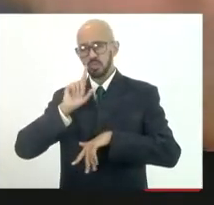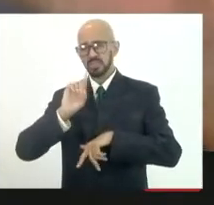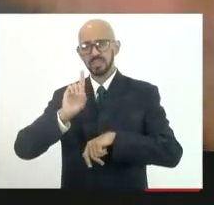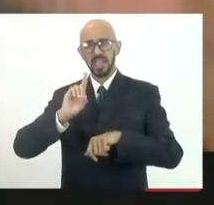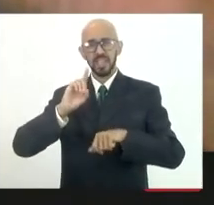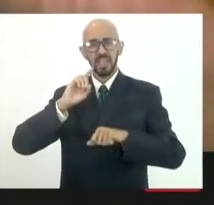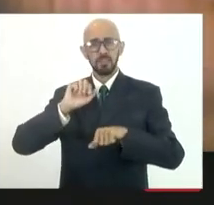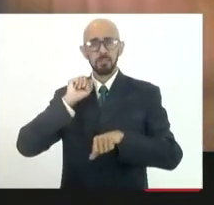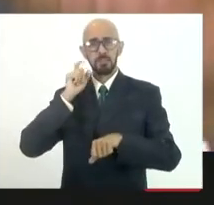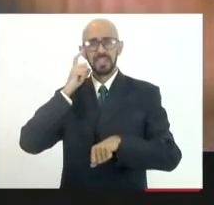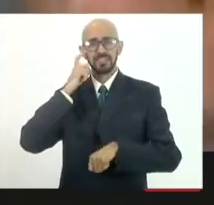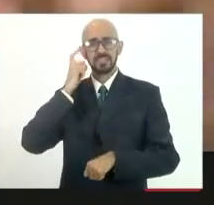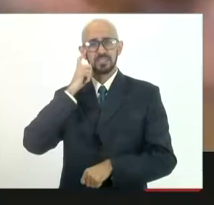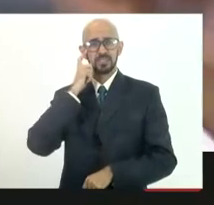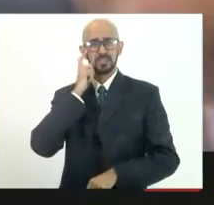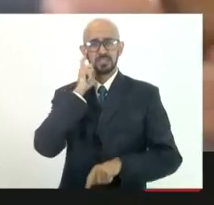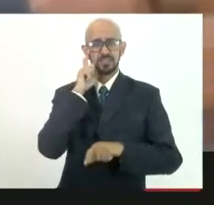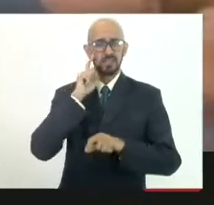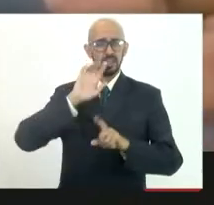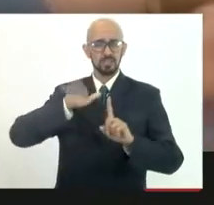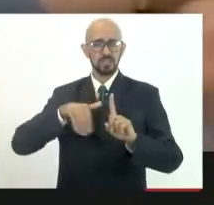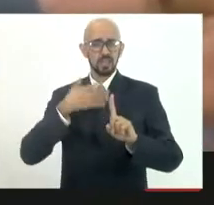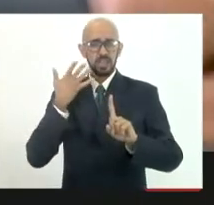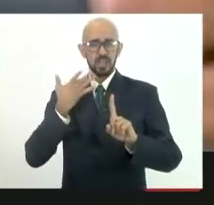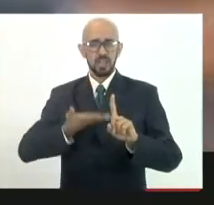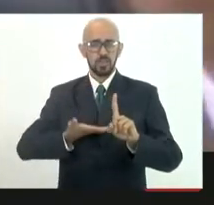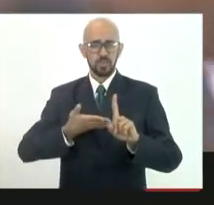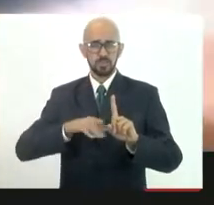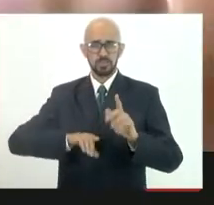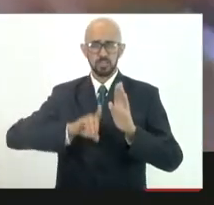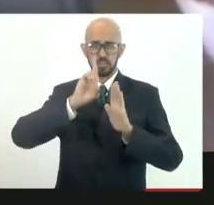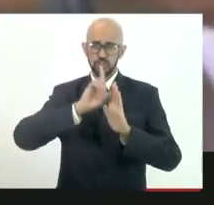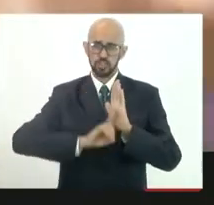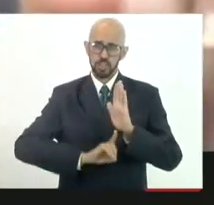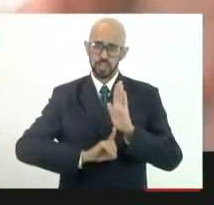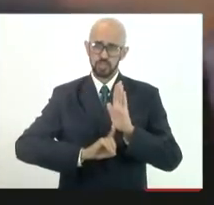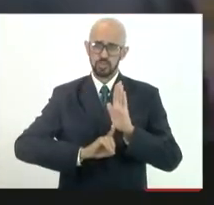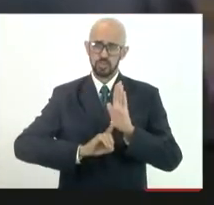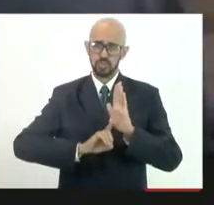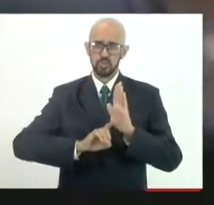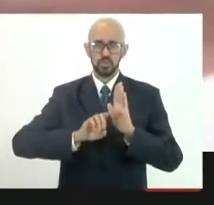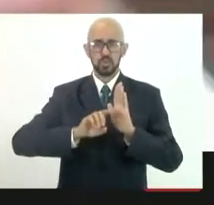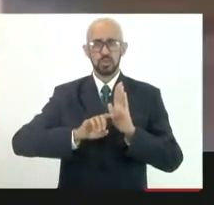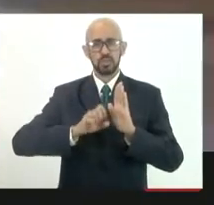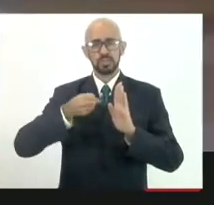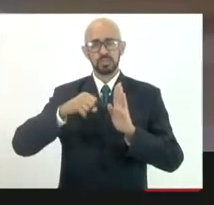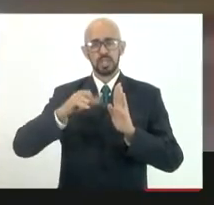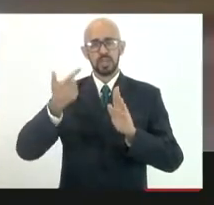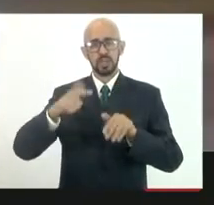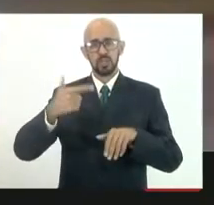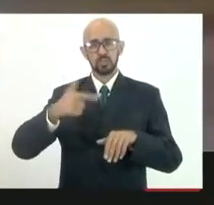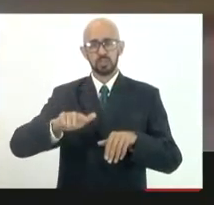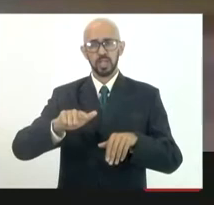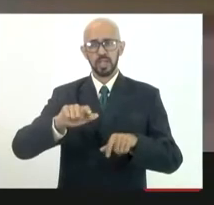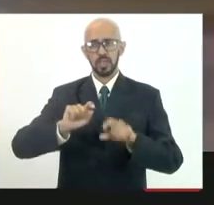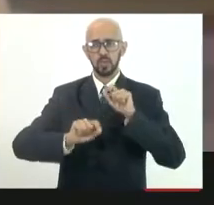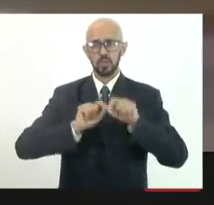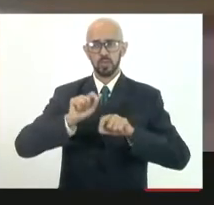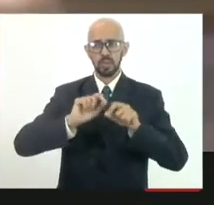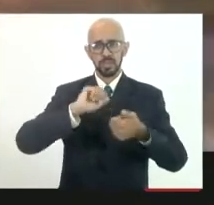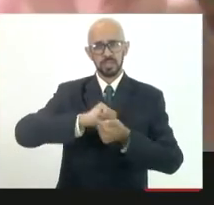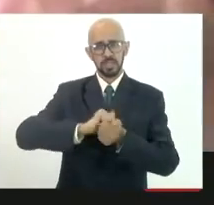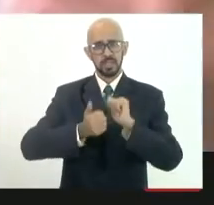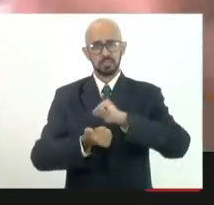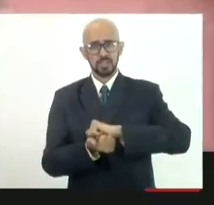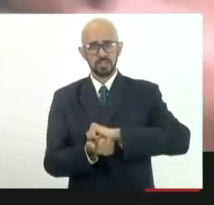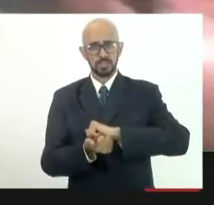imaginar o reconhecimento de direitos sem o enquadramento dessas formas de